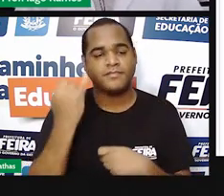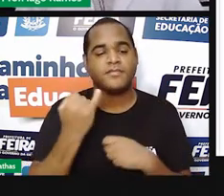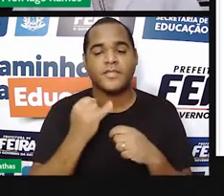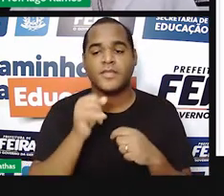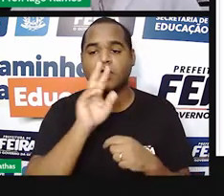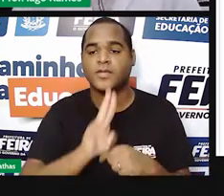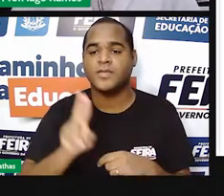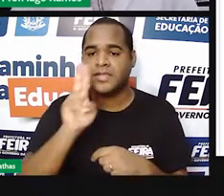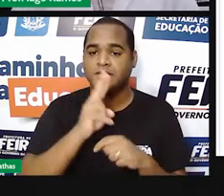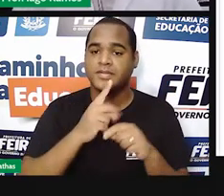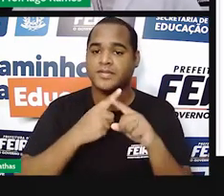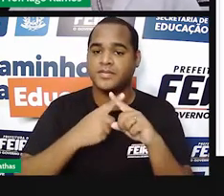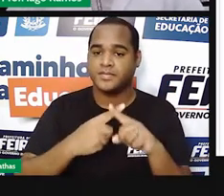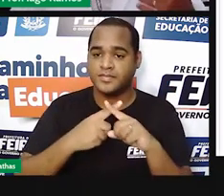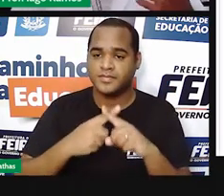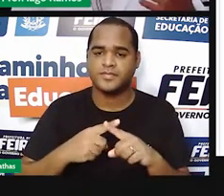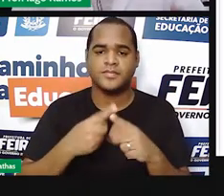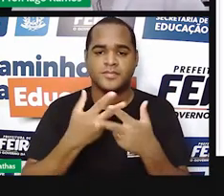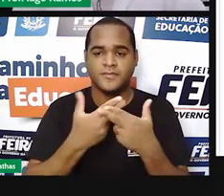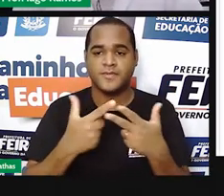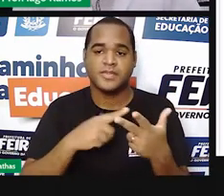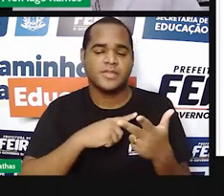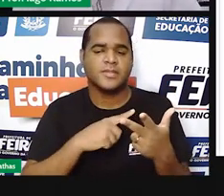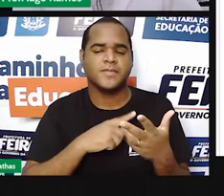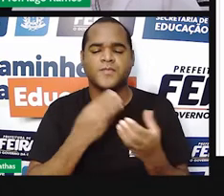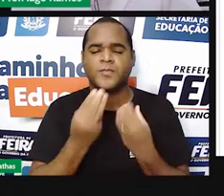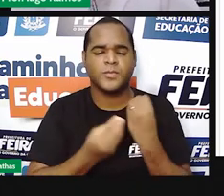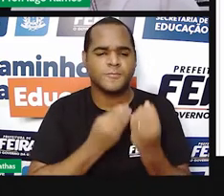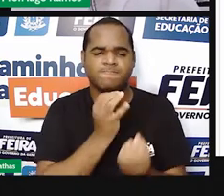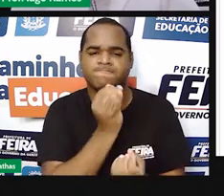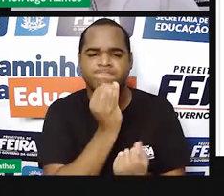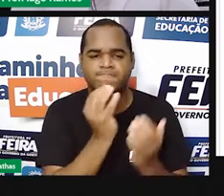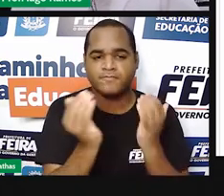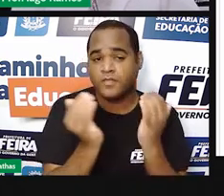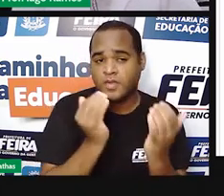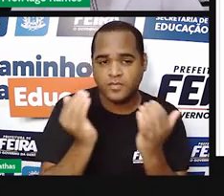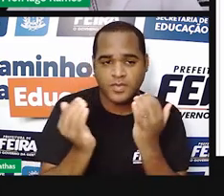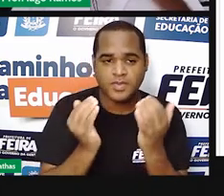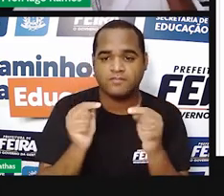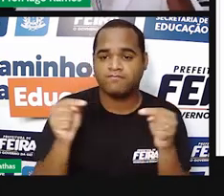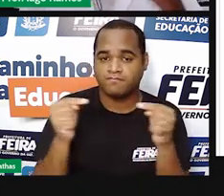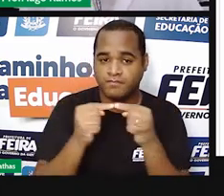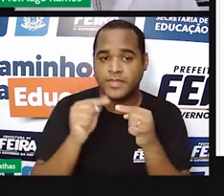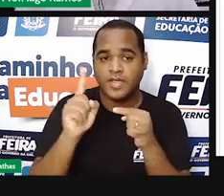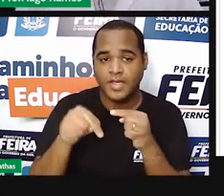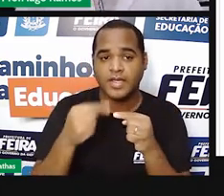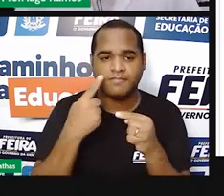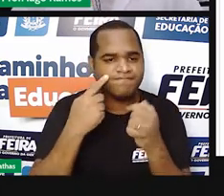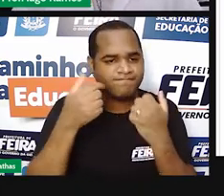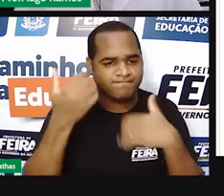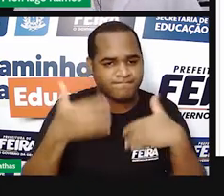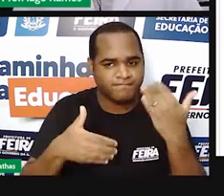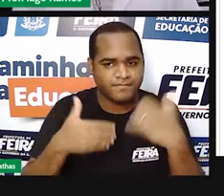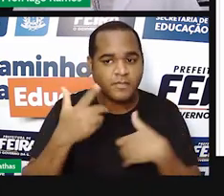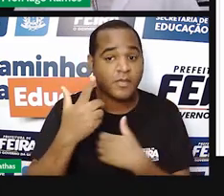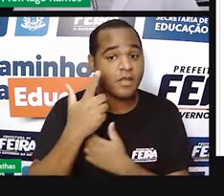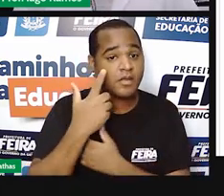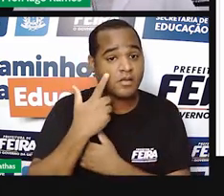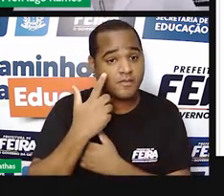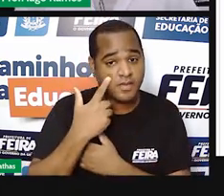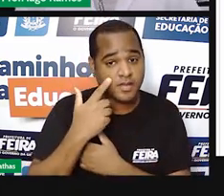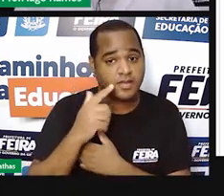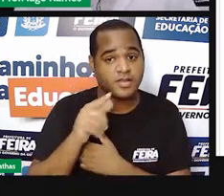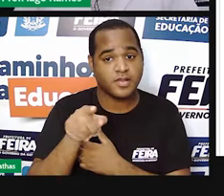da Contagem tá então como por exemplo essa situação que aparece aí para você na tela tá bom